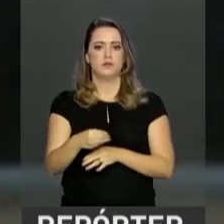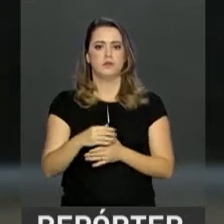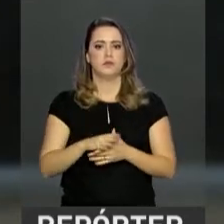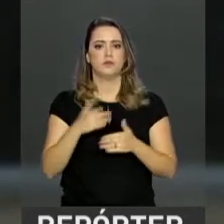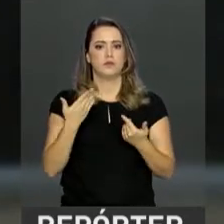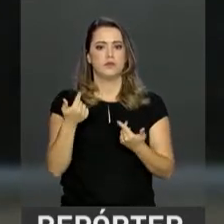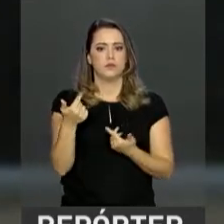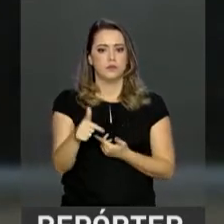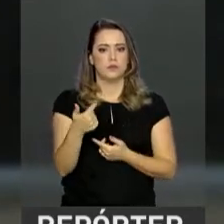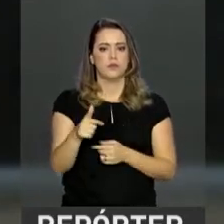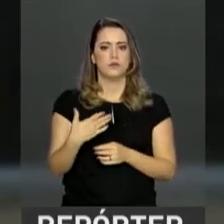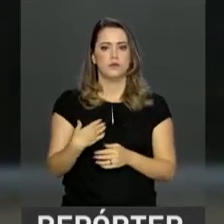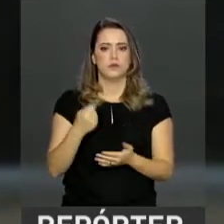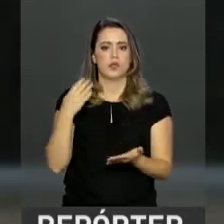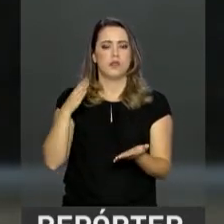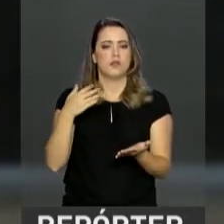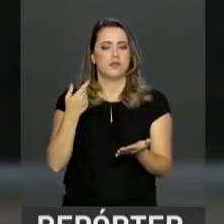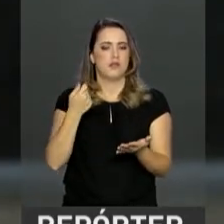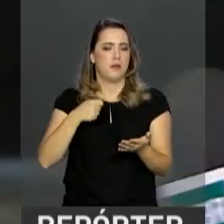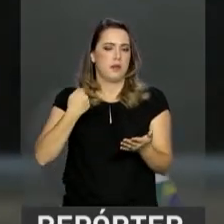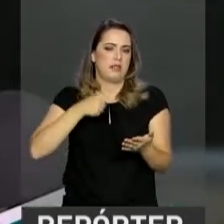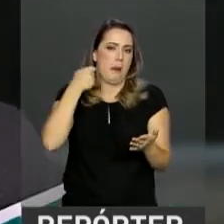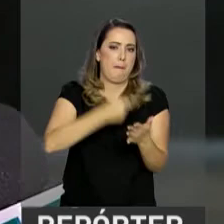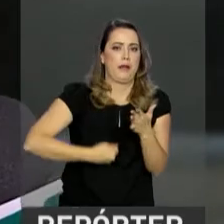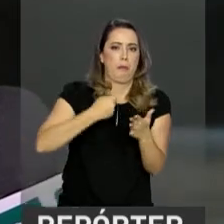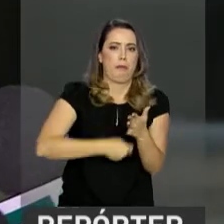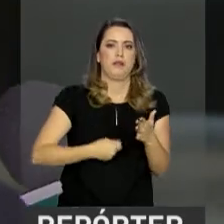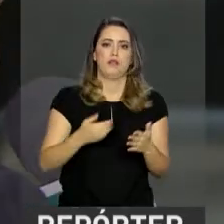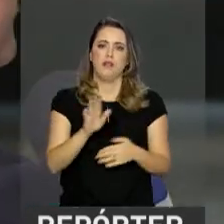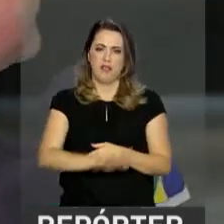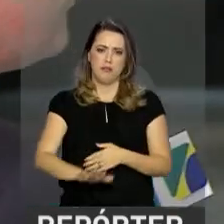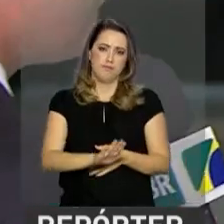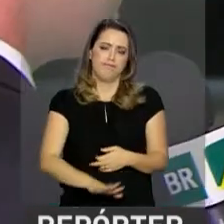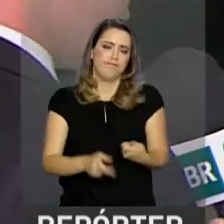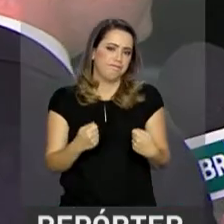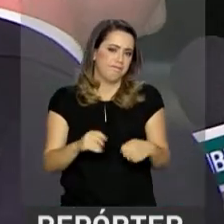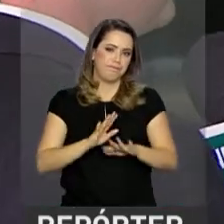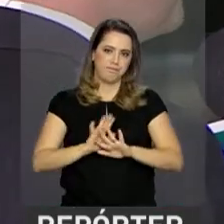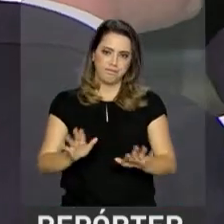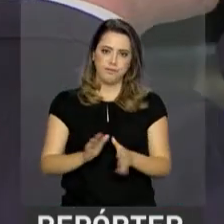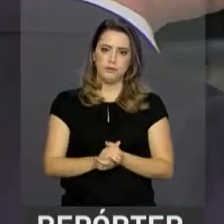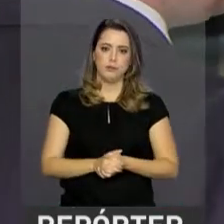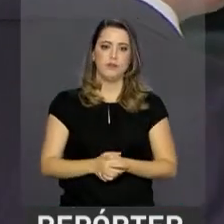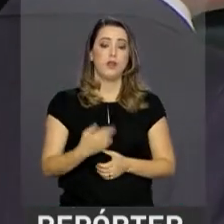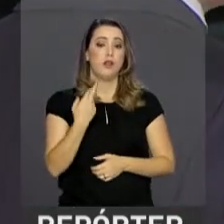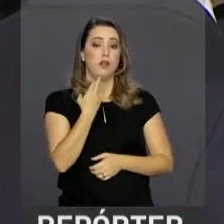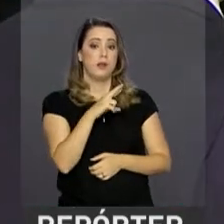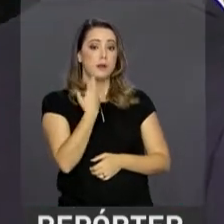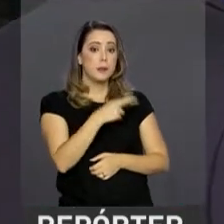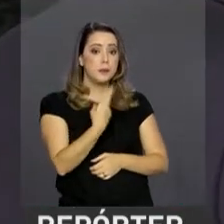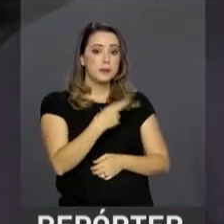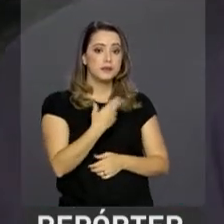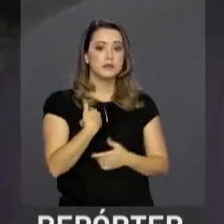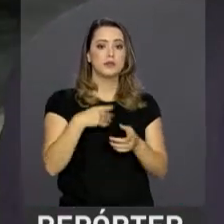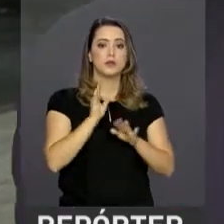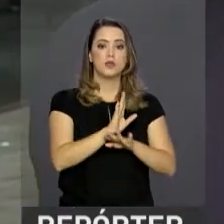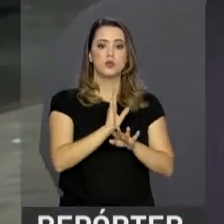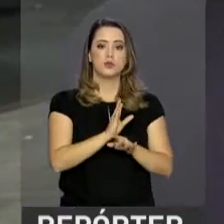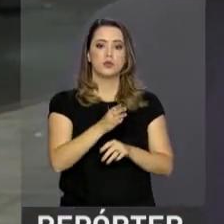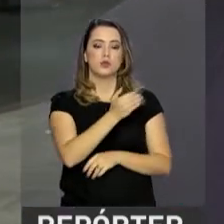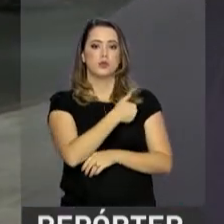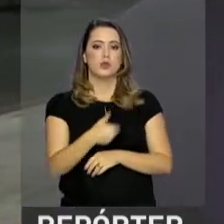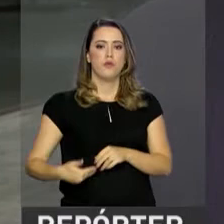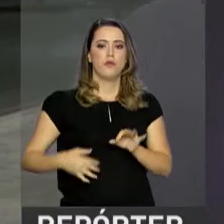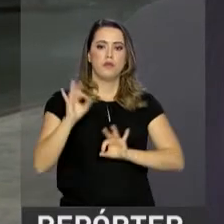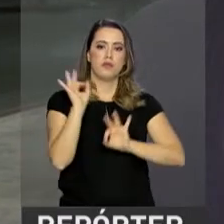violenta, né? sem a famosa palmada, né? Agora também, a questão da denúncia ajuda o Estado a formular políticas públicas